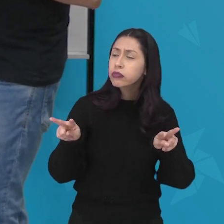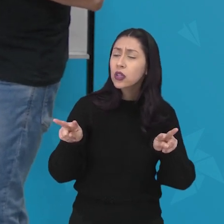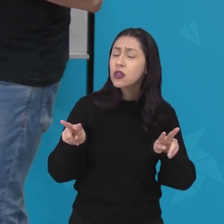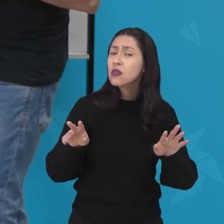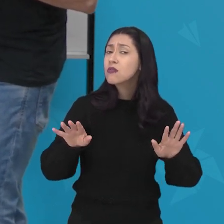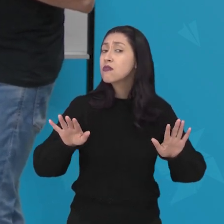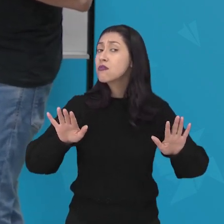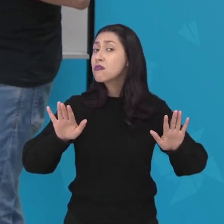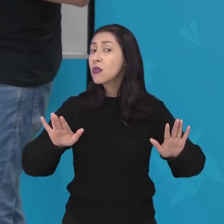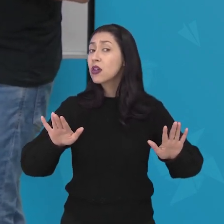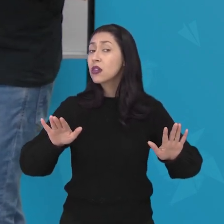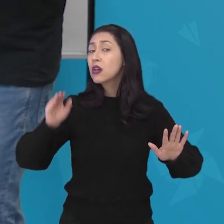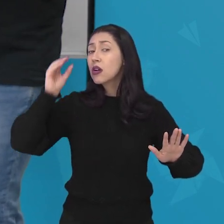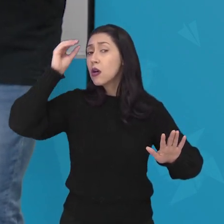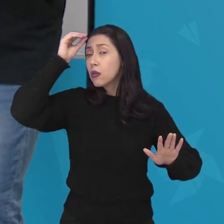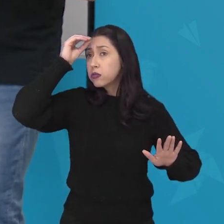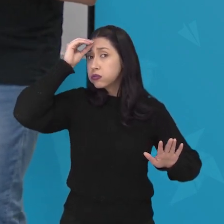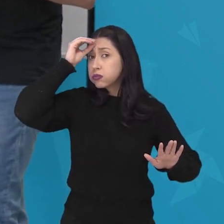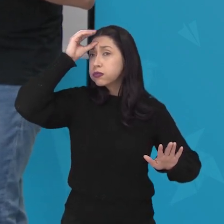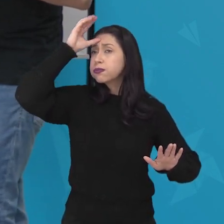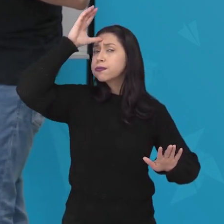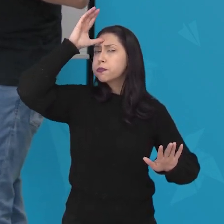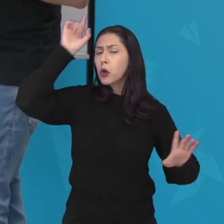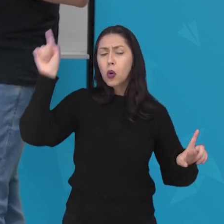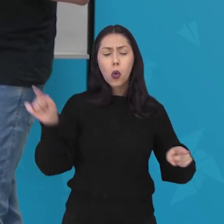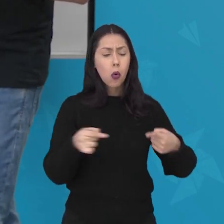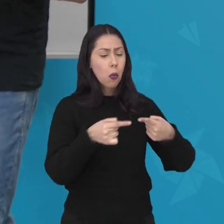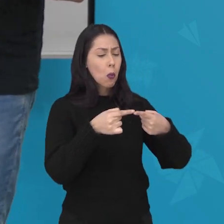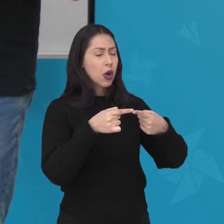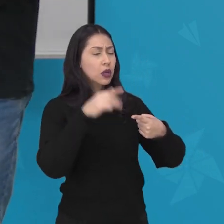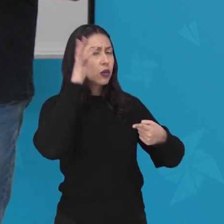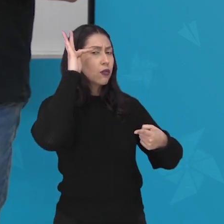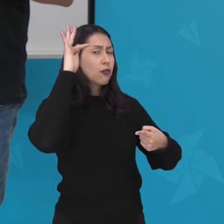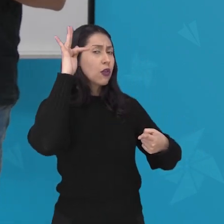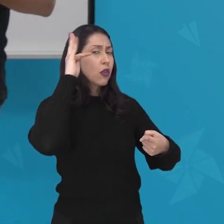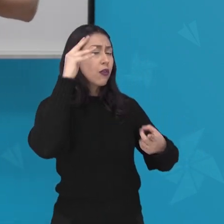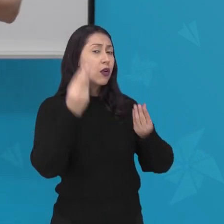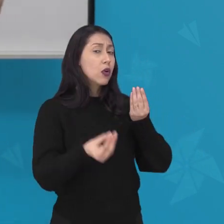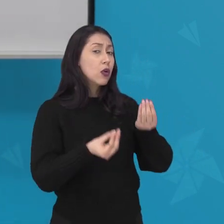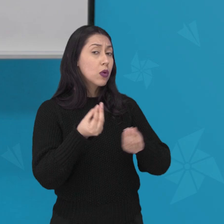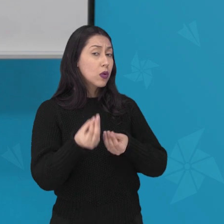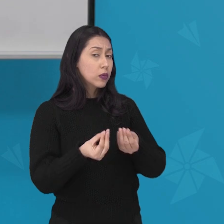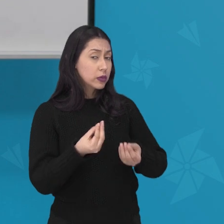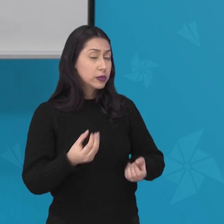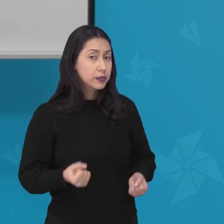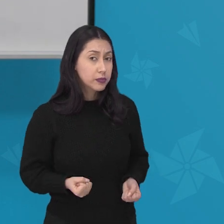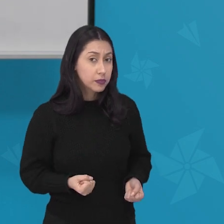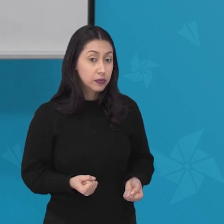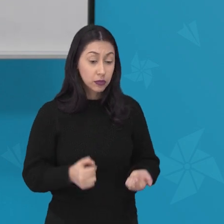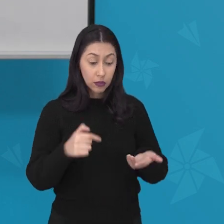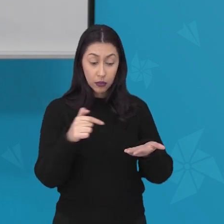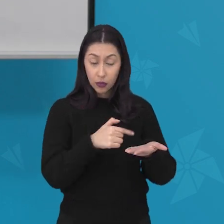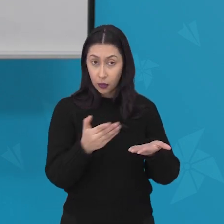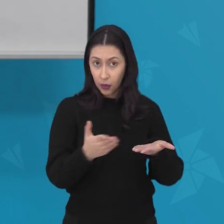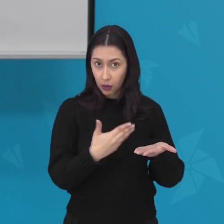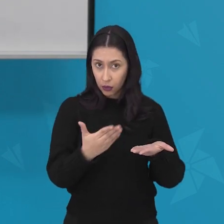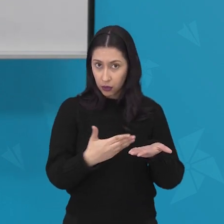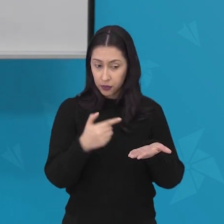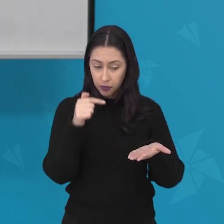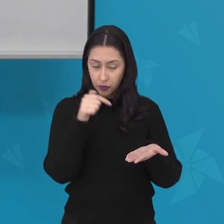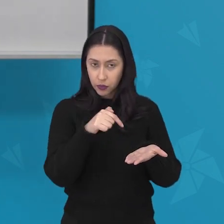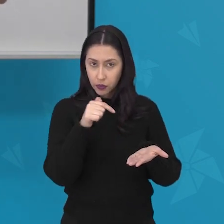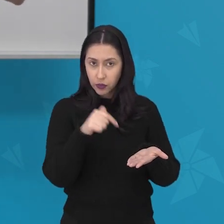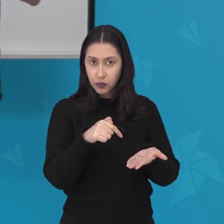a filosofia diante desses saberes. E, particularmente nesse livro de